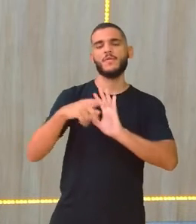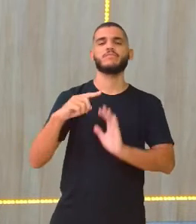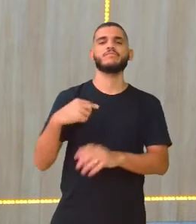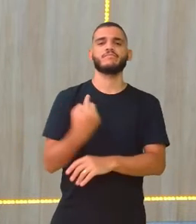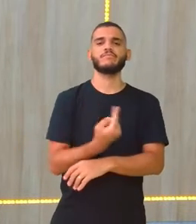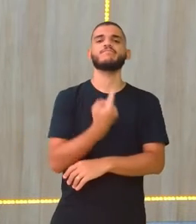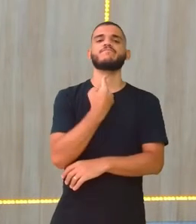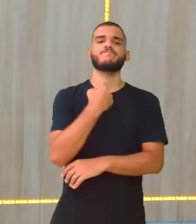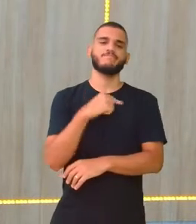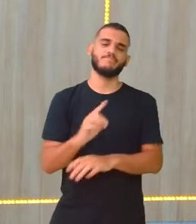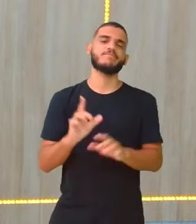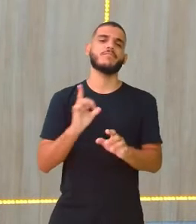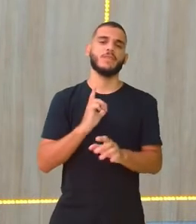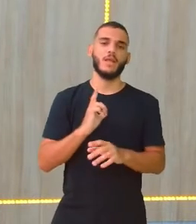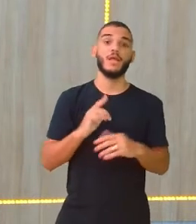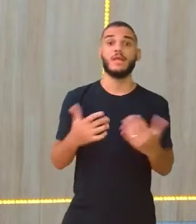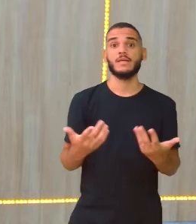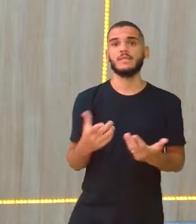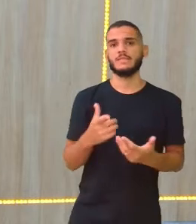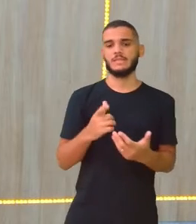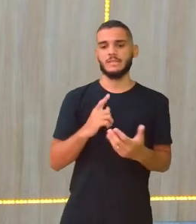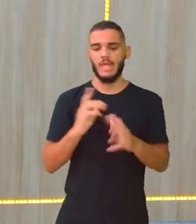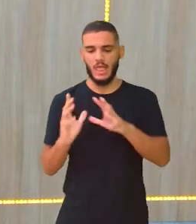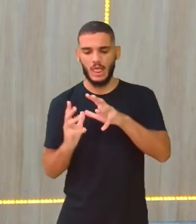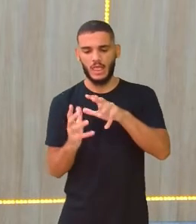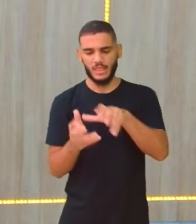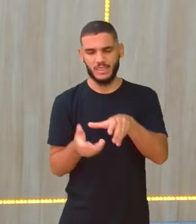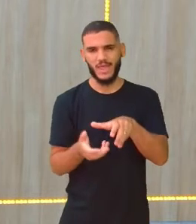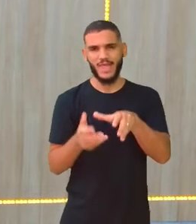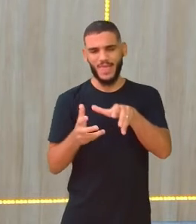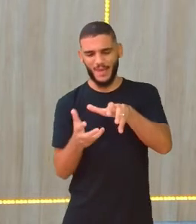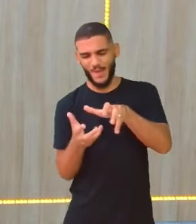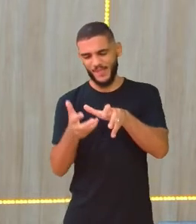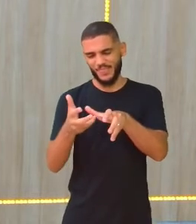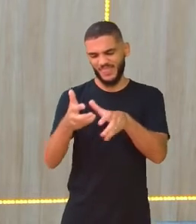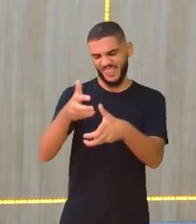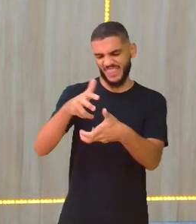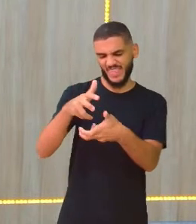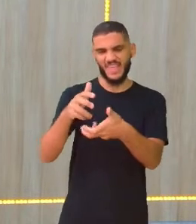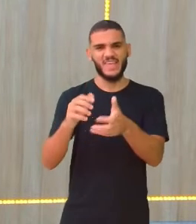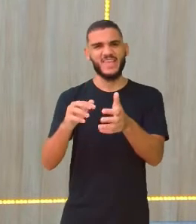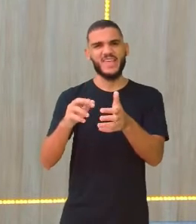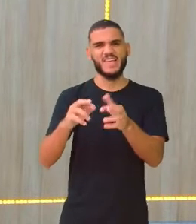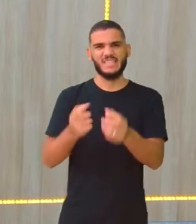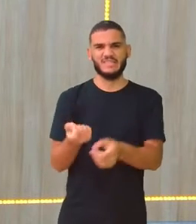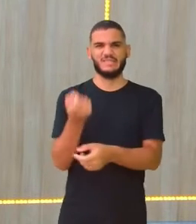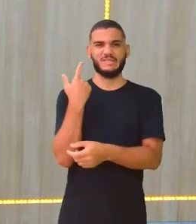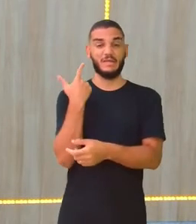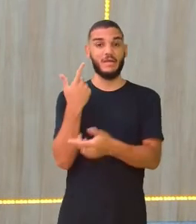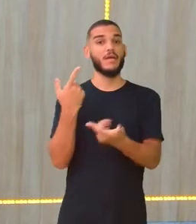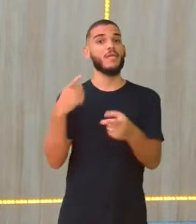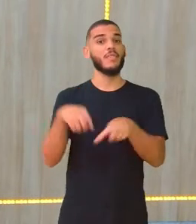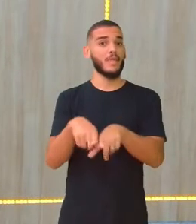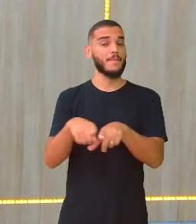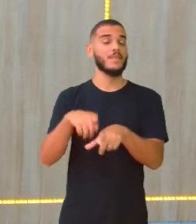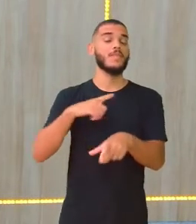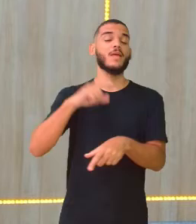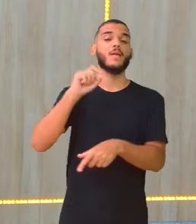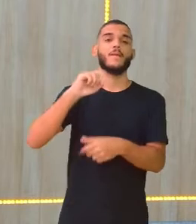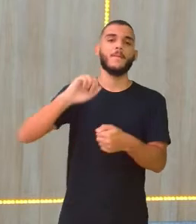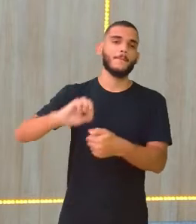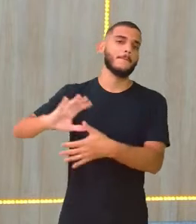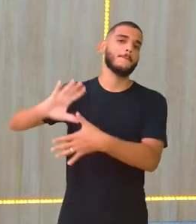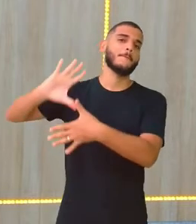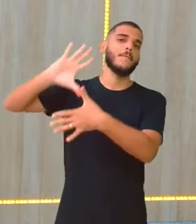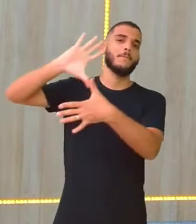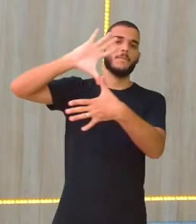gente tem um formato de terra aí bem deformado, né? Então a gente faz lembrar também a questão dos mapas, né, professor? Das projeções